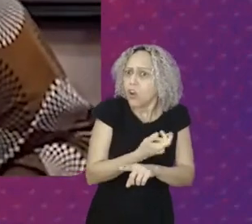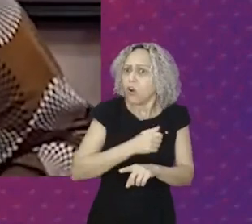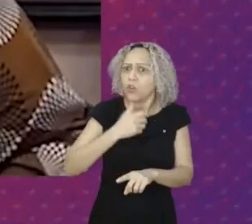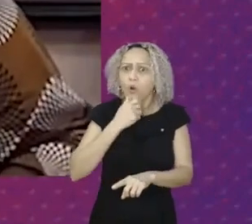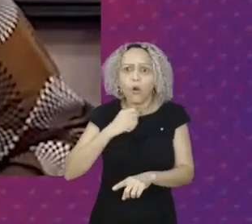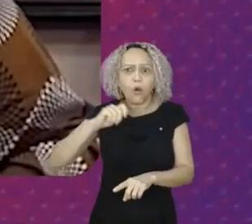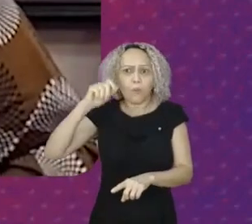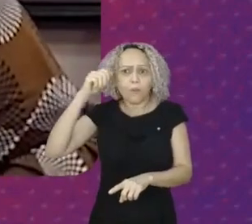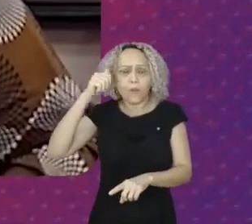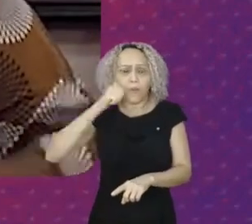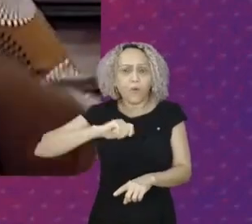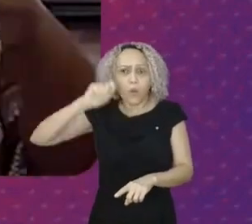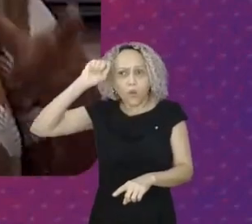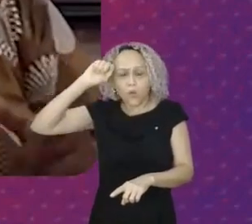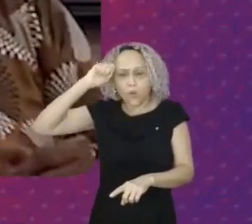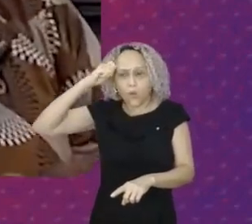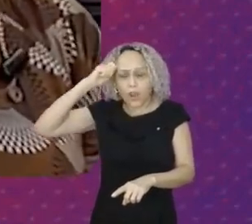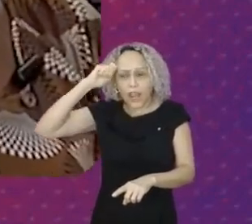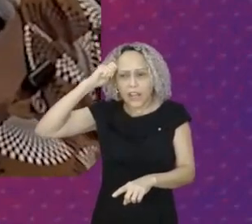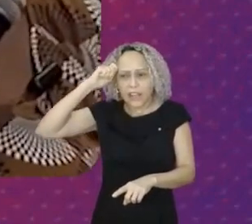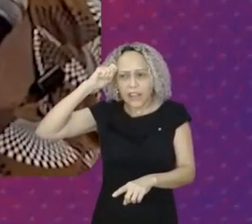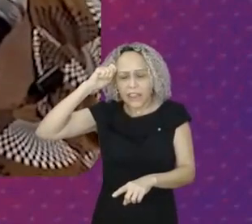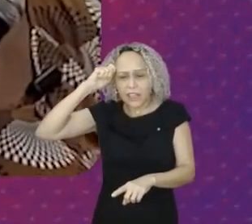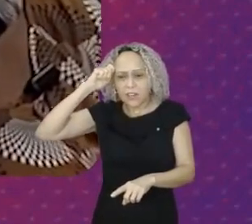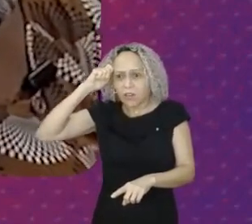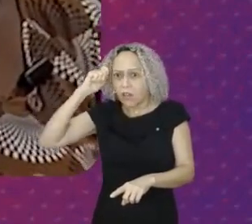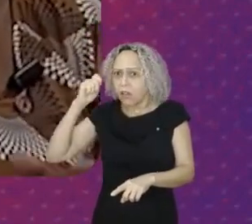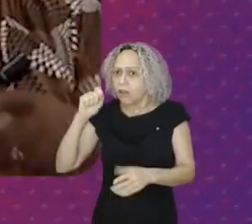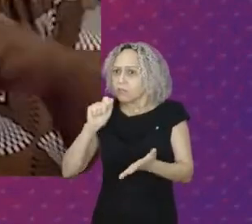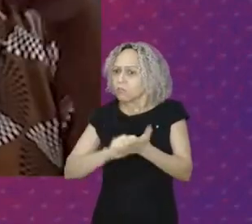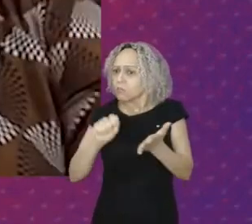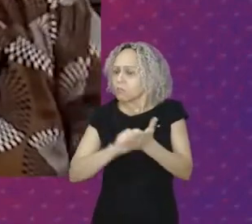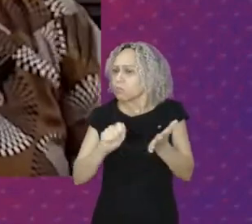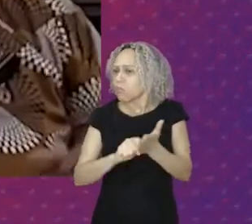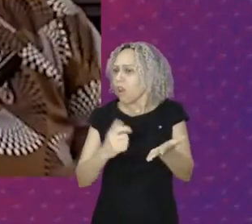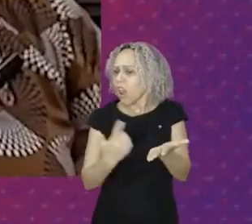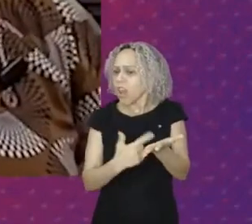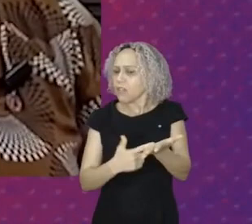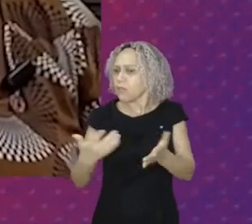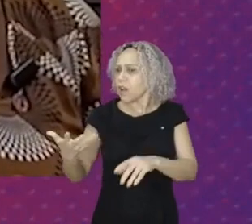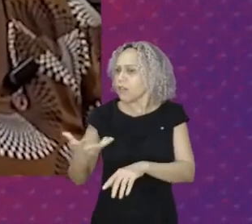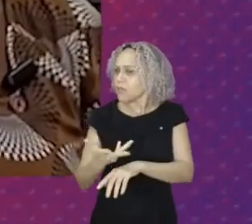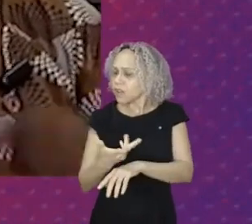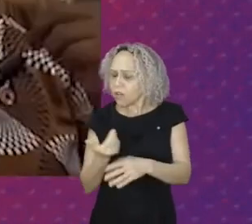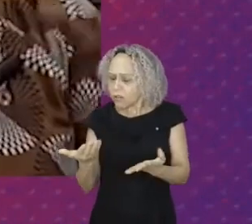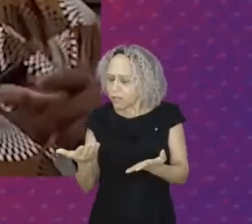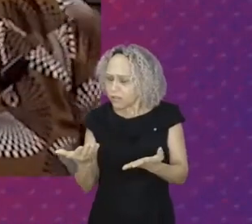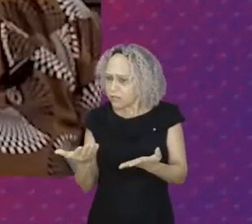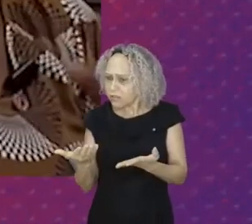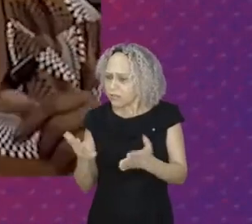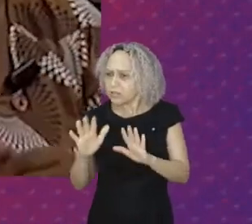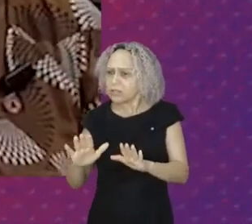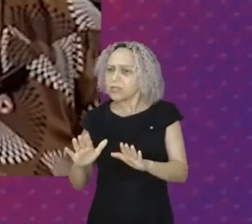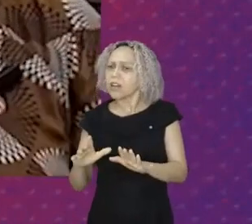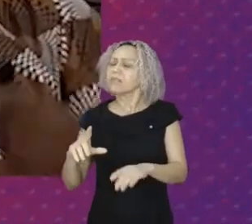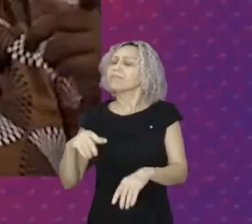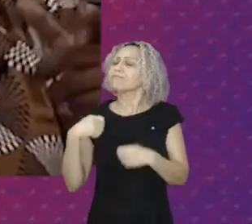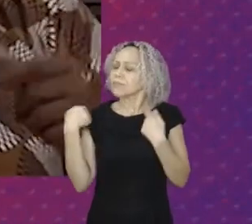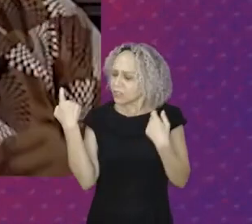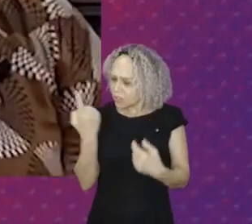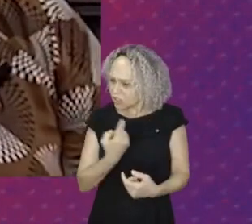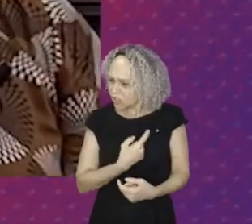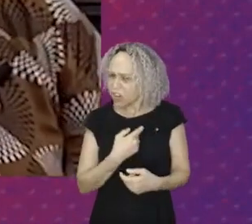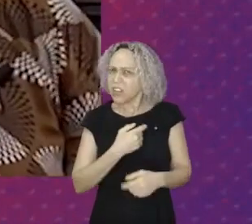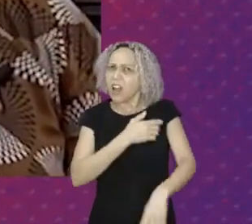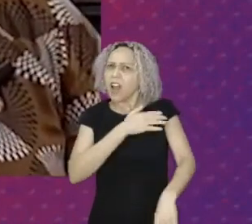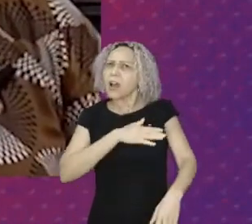disciplina optativa só de literatura negra para que a gente possa ler escritores e escritoras